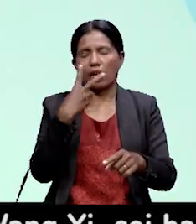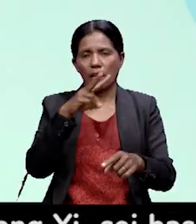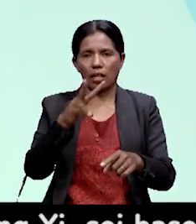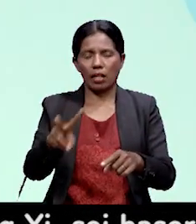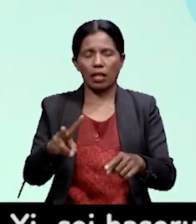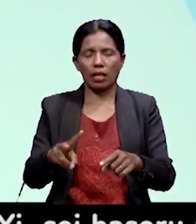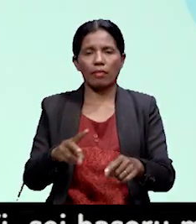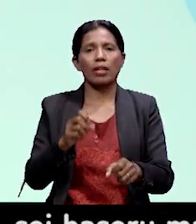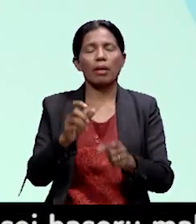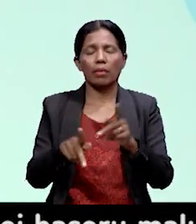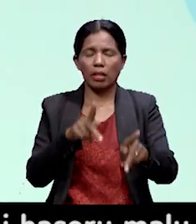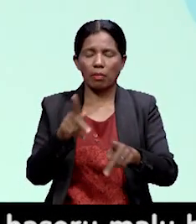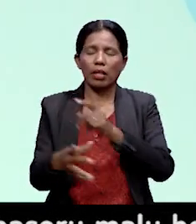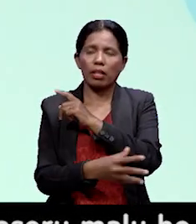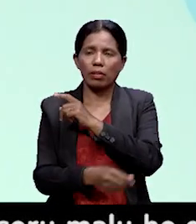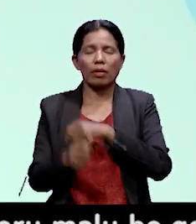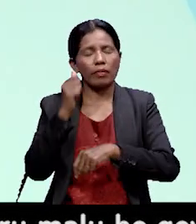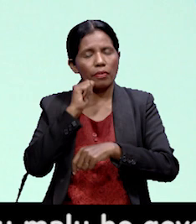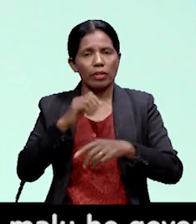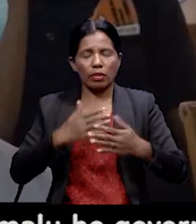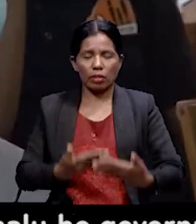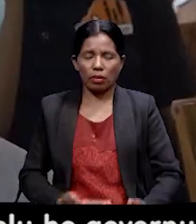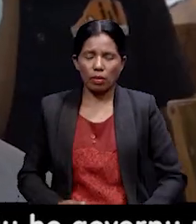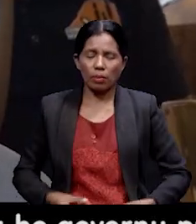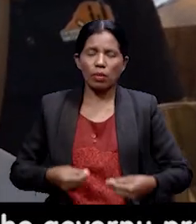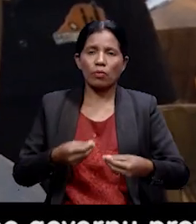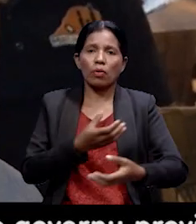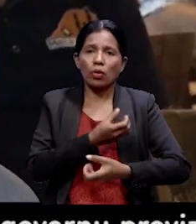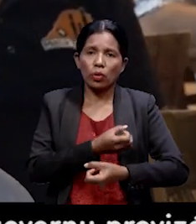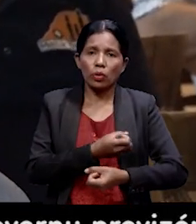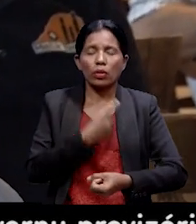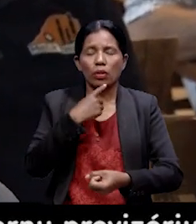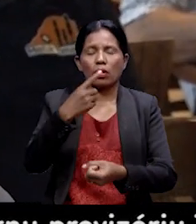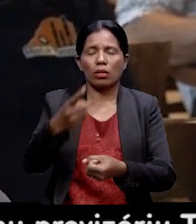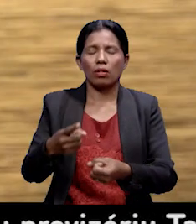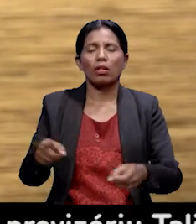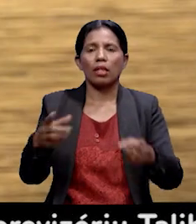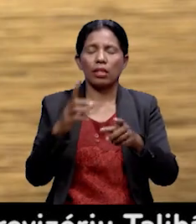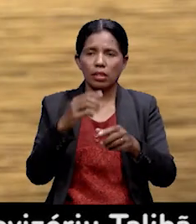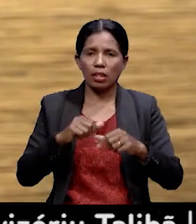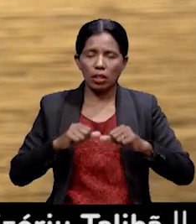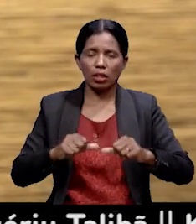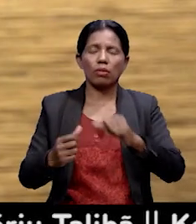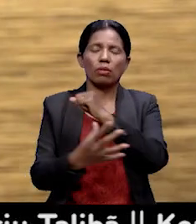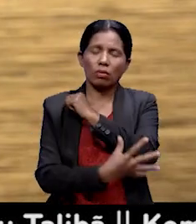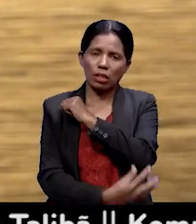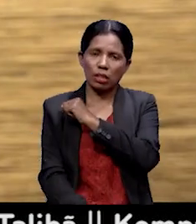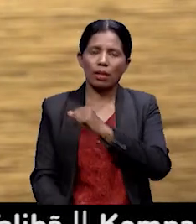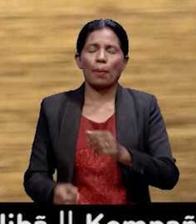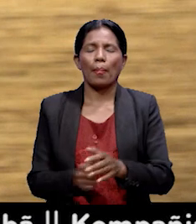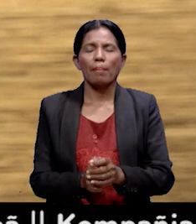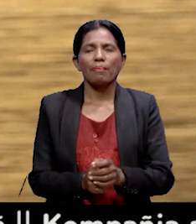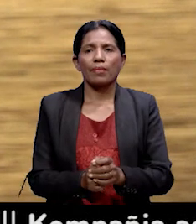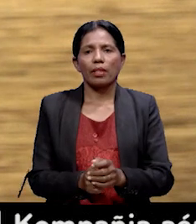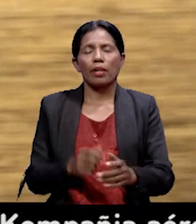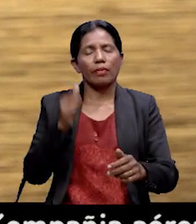socialmente vulnerável. No feto e sin rua no fosusu, possível liu se sai kiak. Feto sira composto husi por